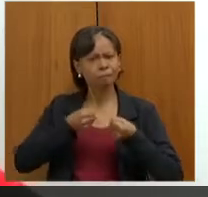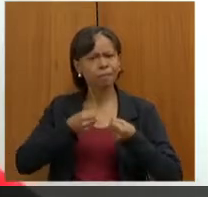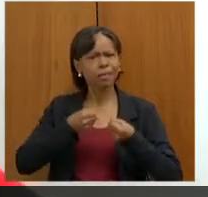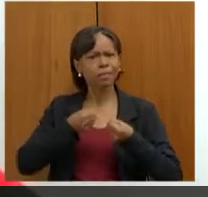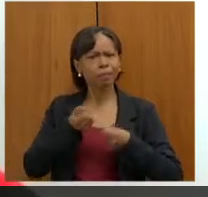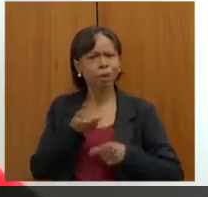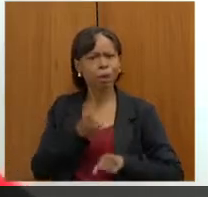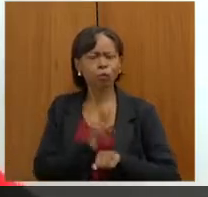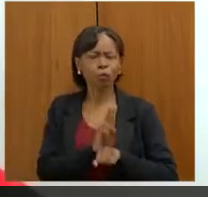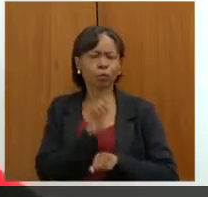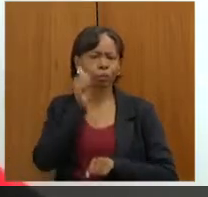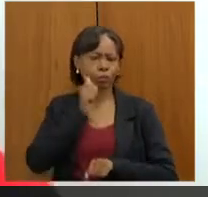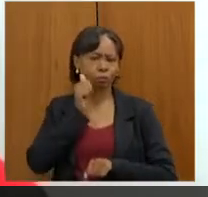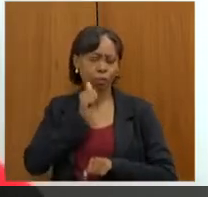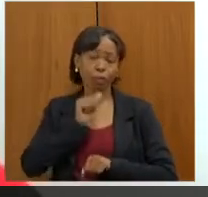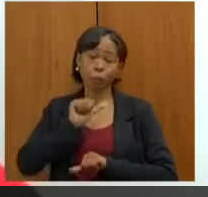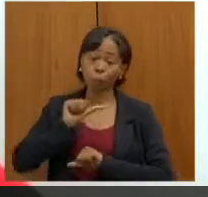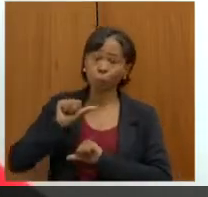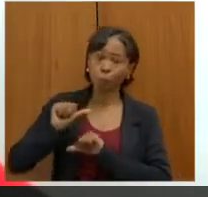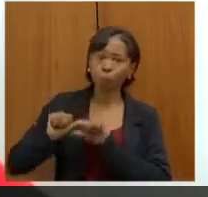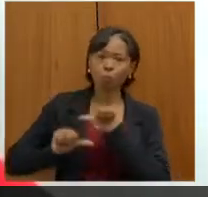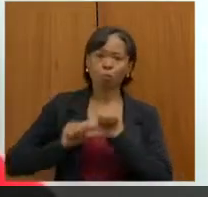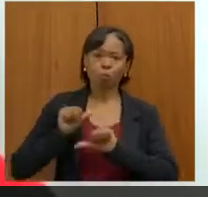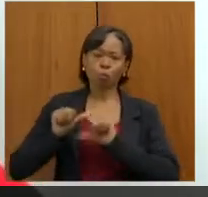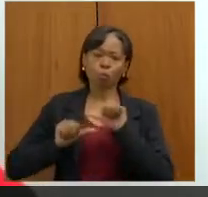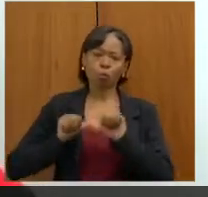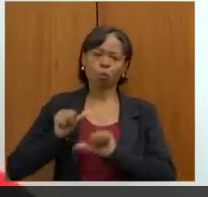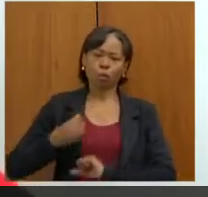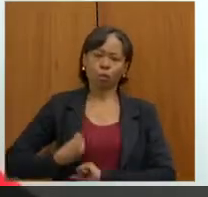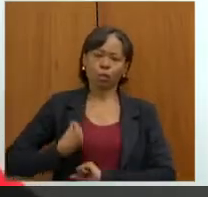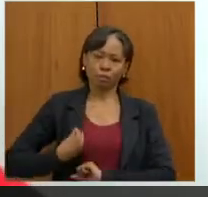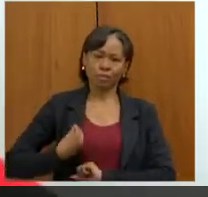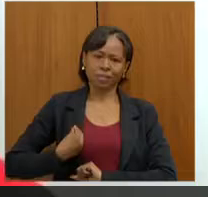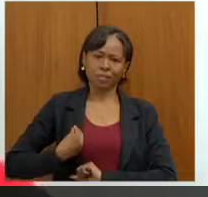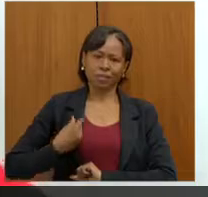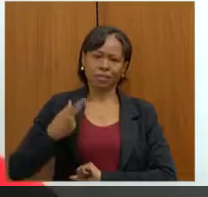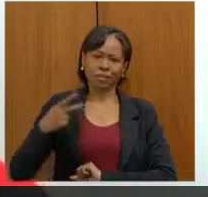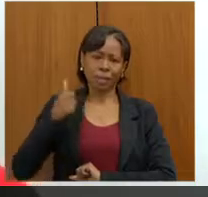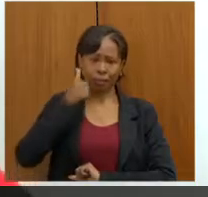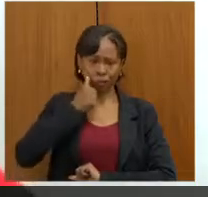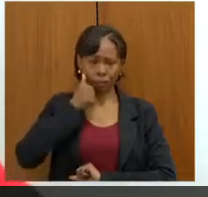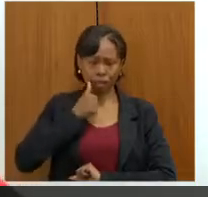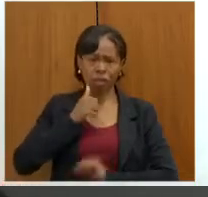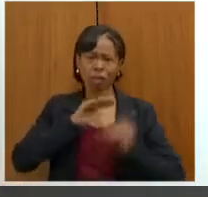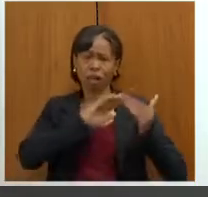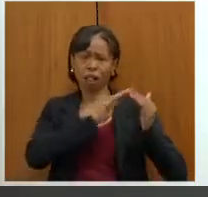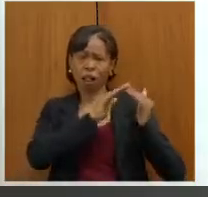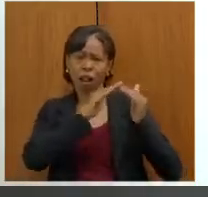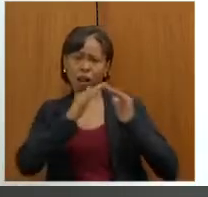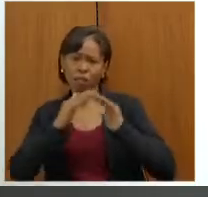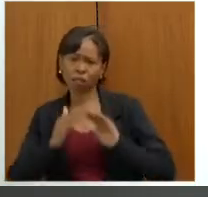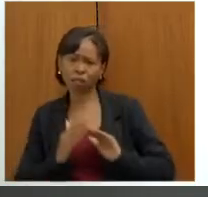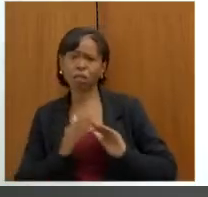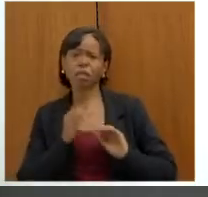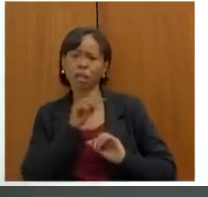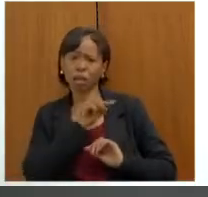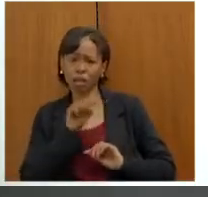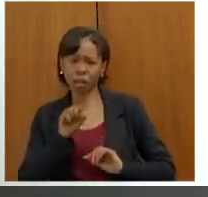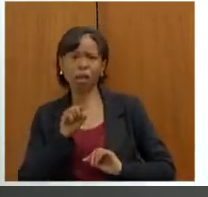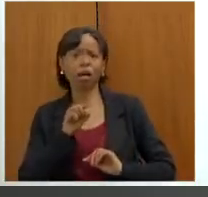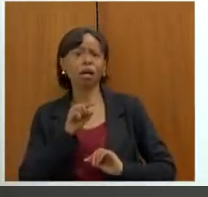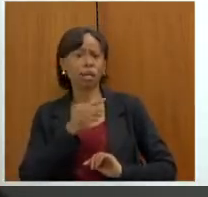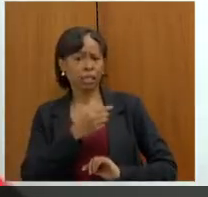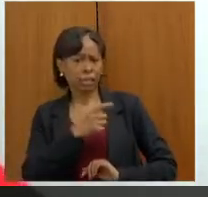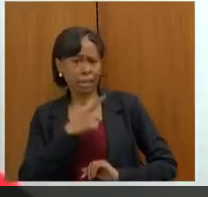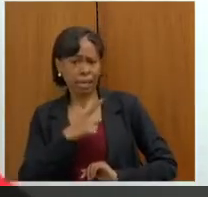é que de fato muda a vida das mulheres é lá na periferia na quebrada e na favela onde a vida acontece mas aonde a gente